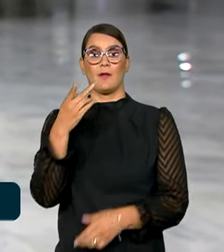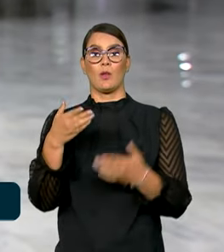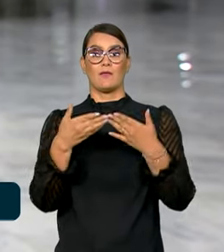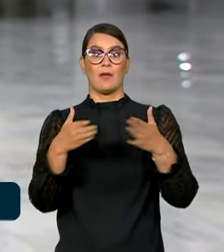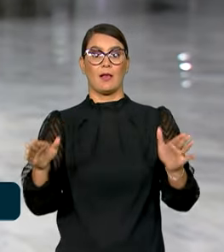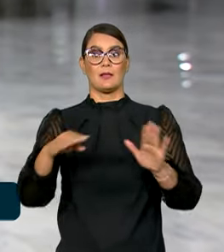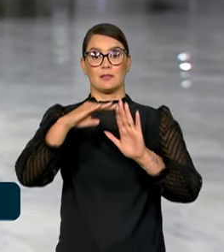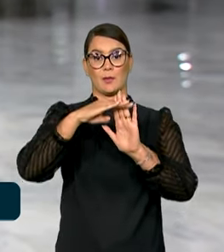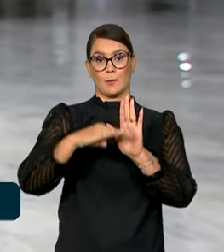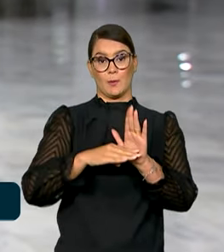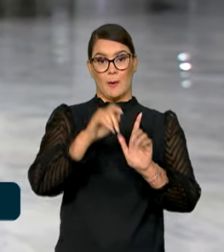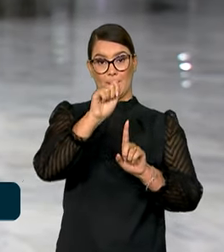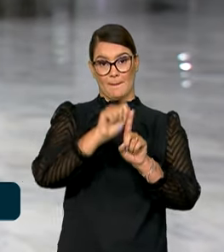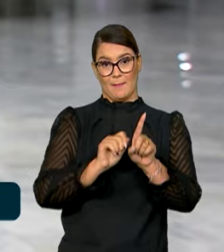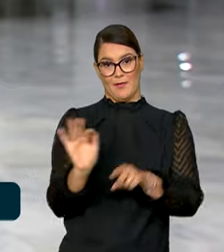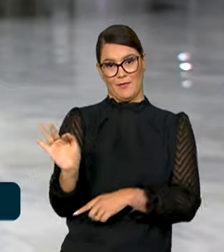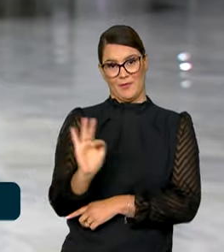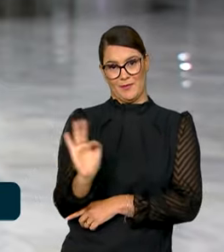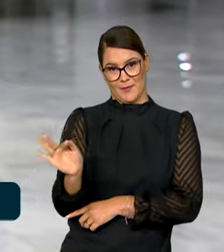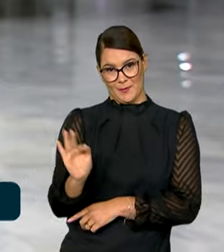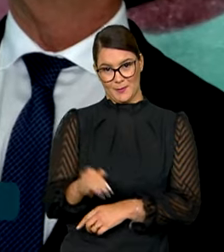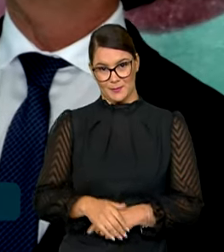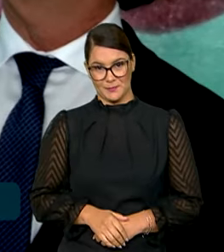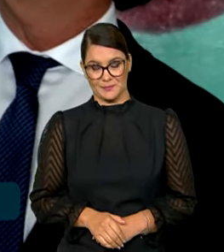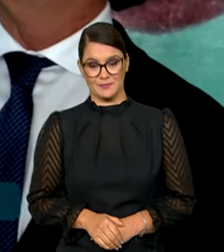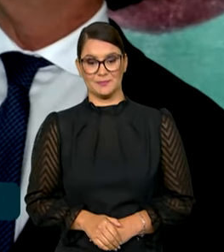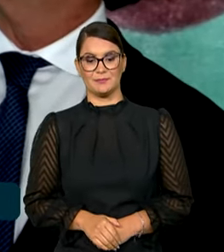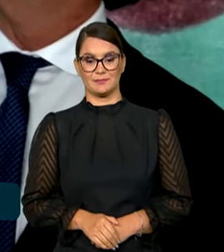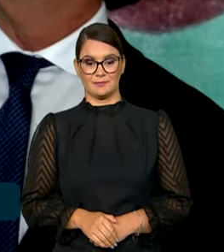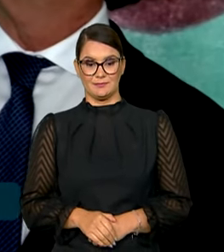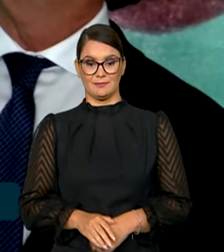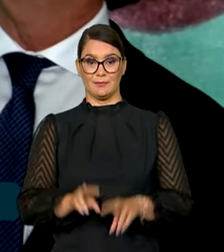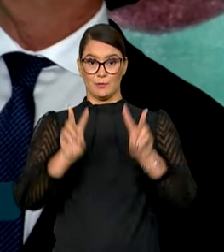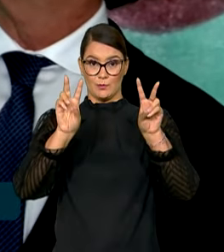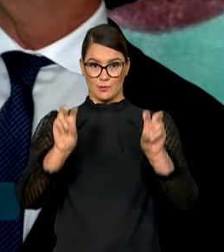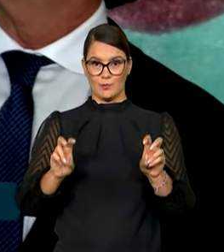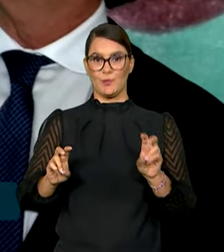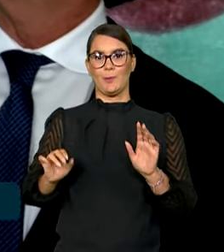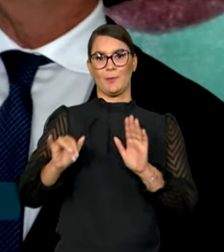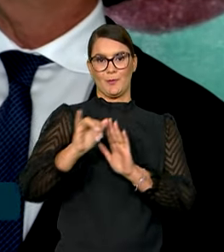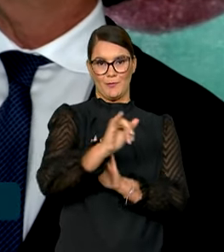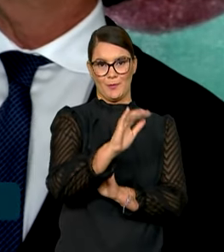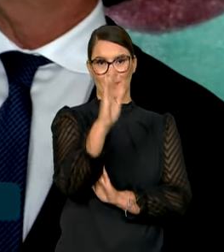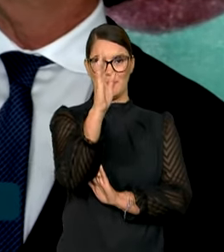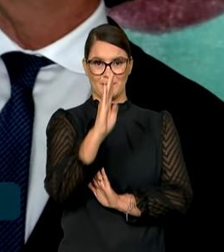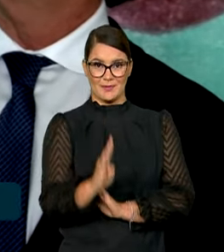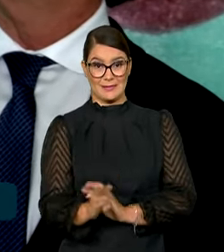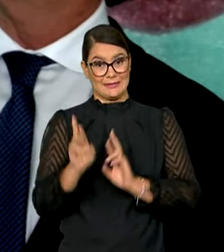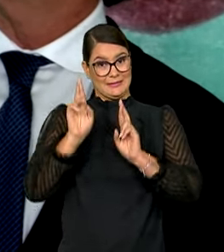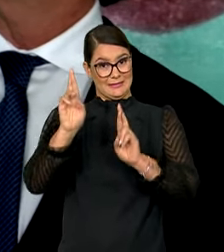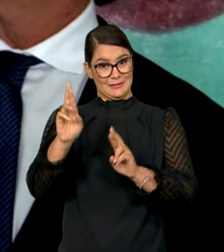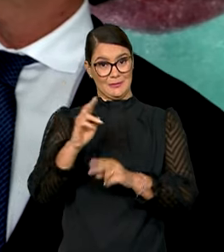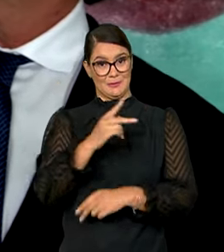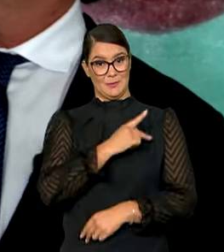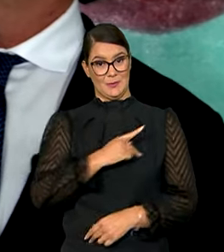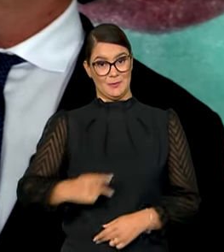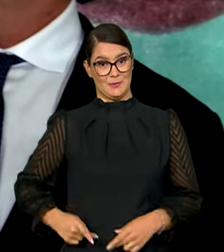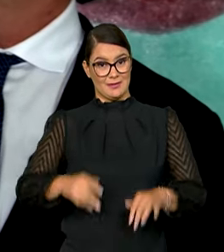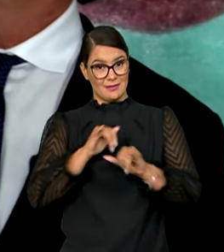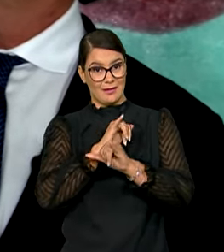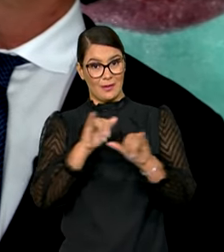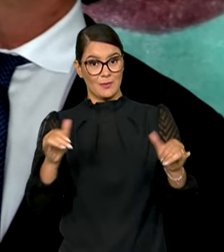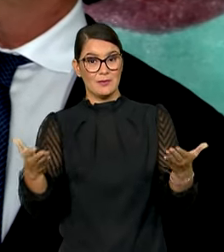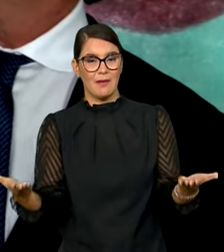o programa em fevereiro. E em relação ao Voa Brasil, a gente espera que o presidente anuncie agora no